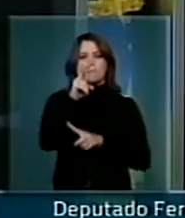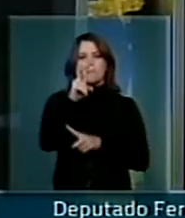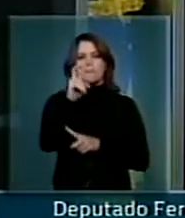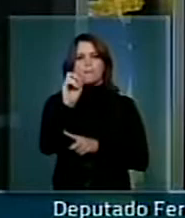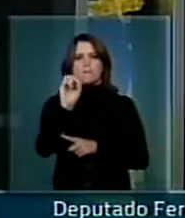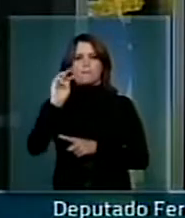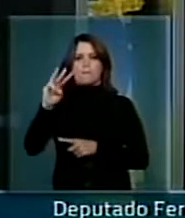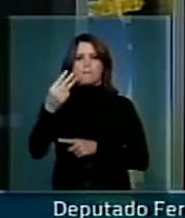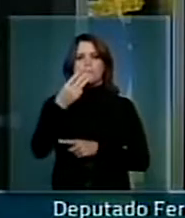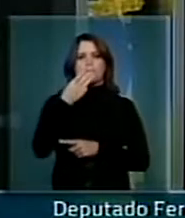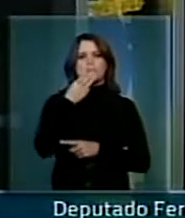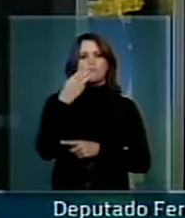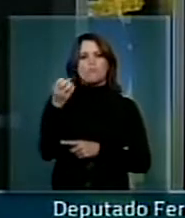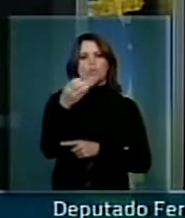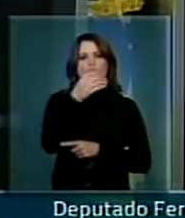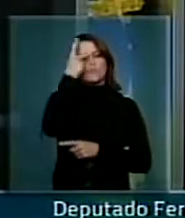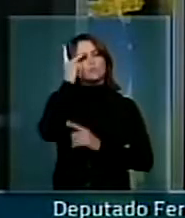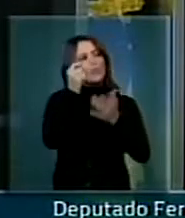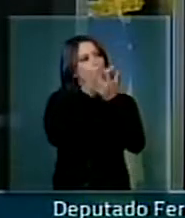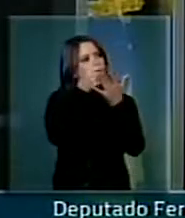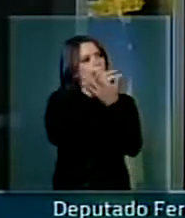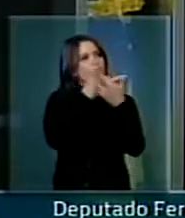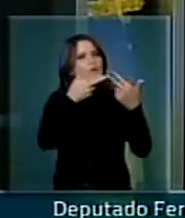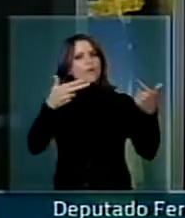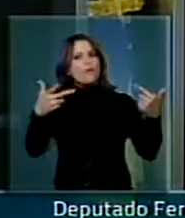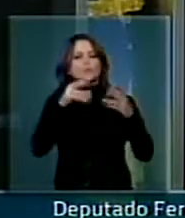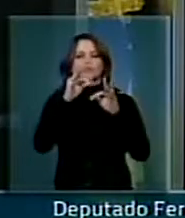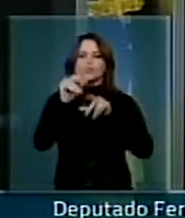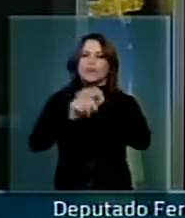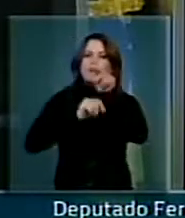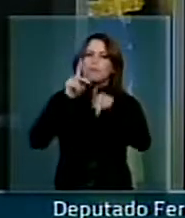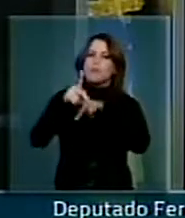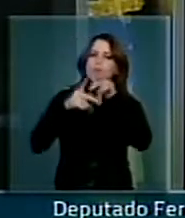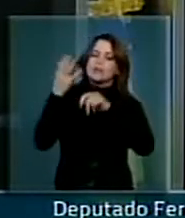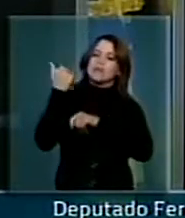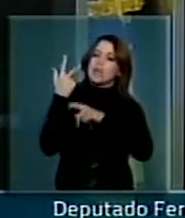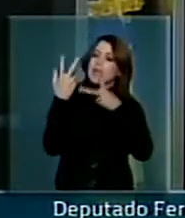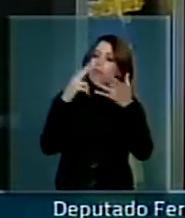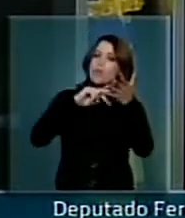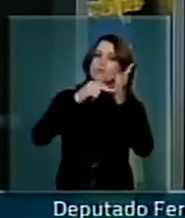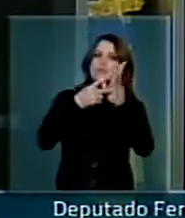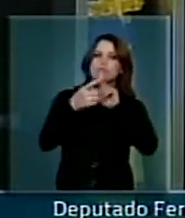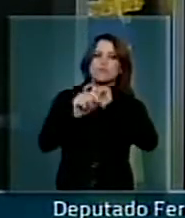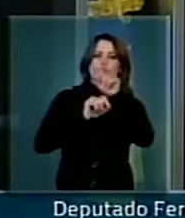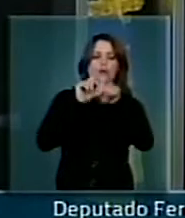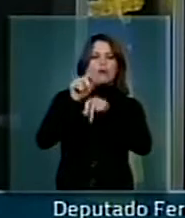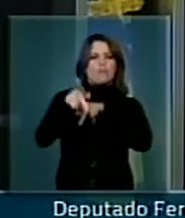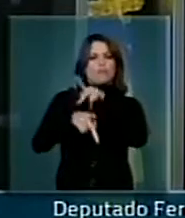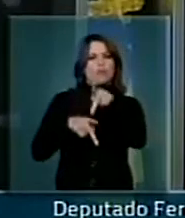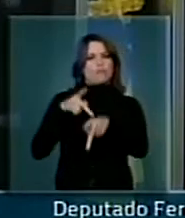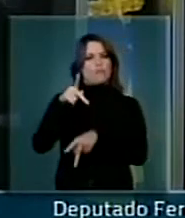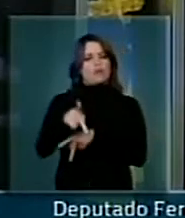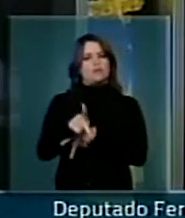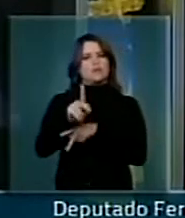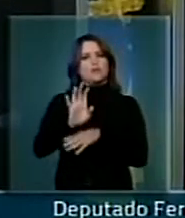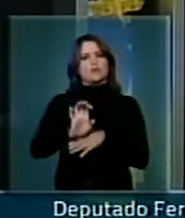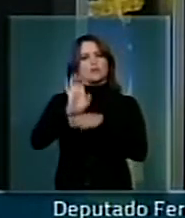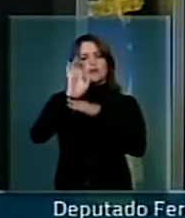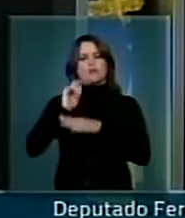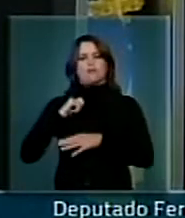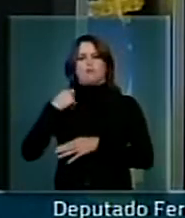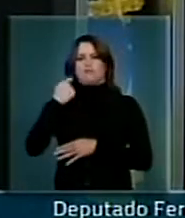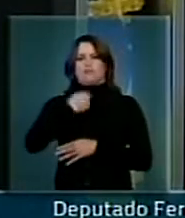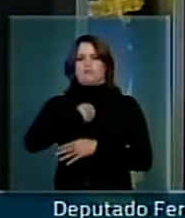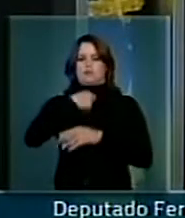50 milhões de novos consumidores, uma população equivalente à população da